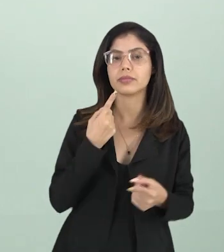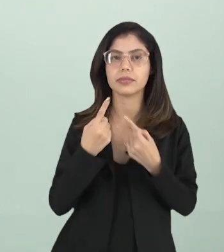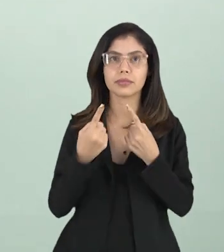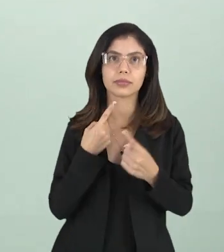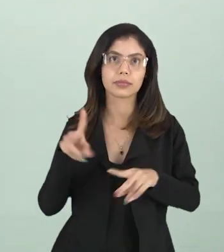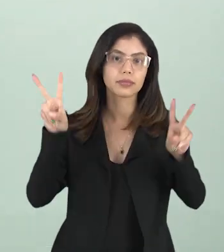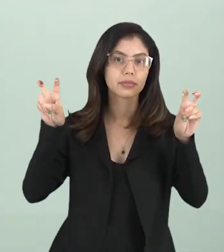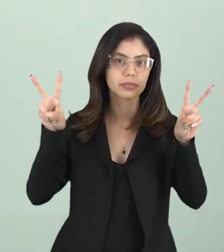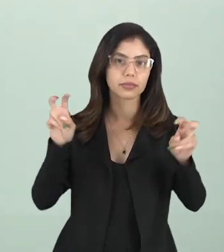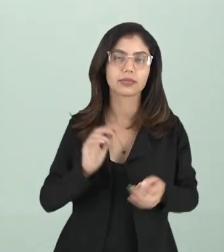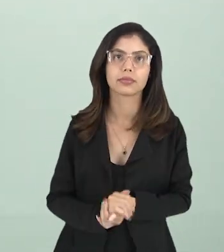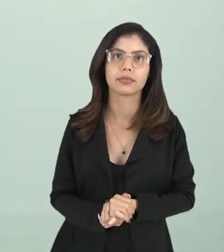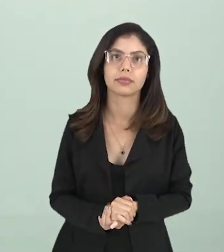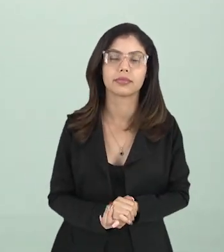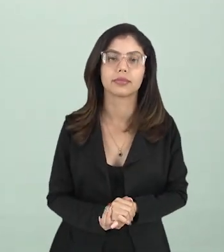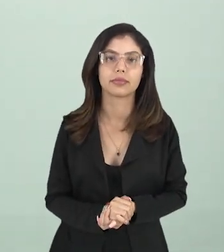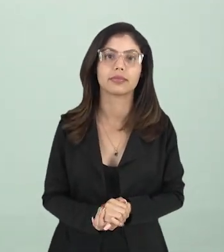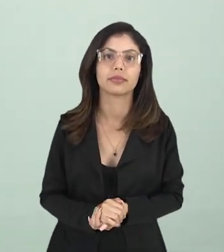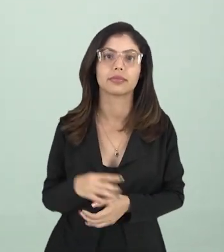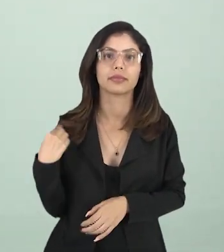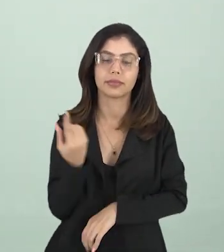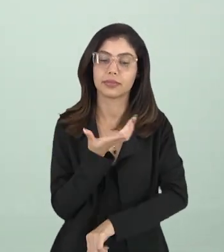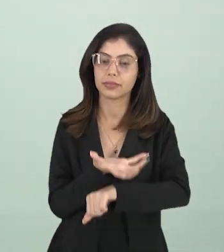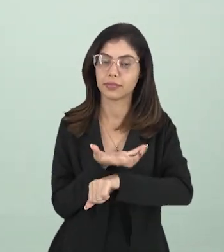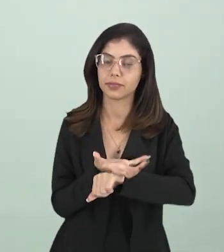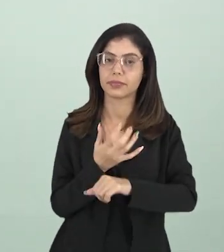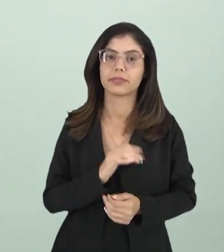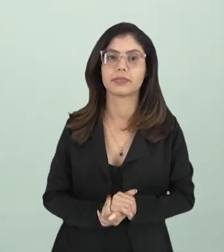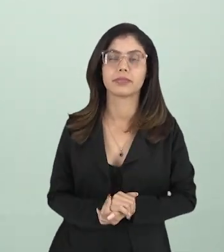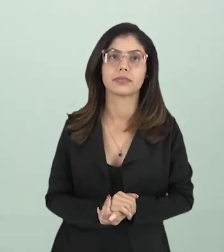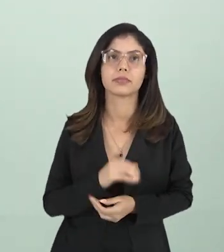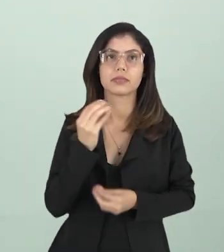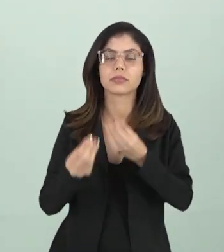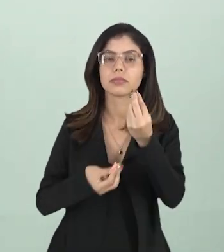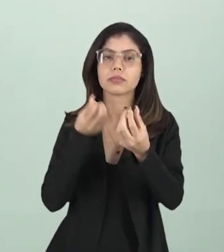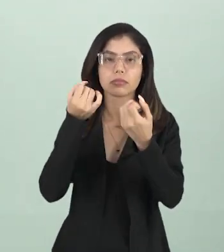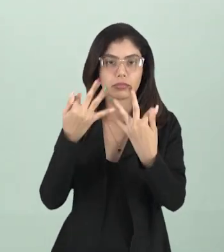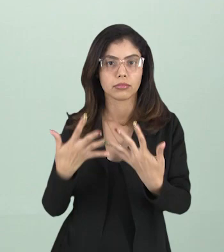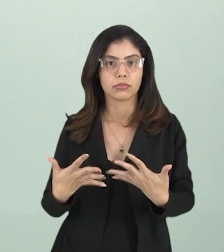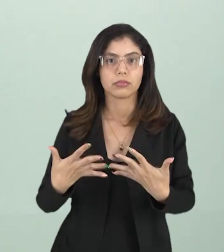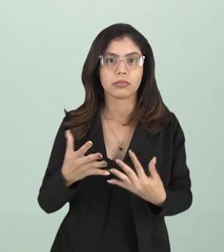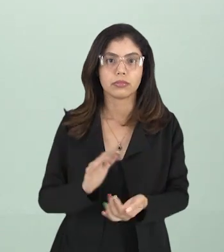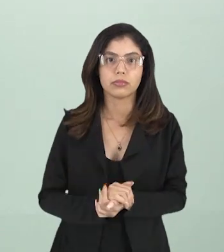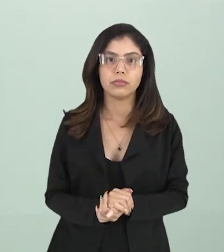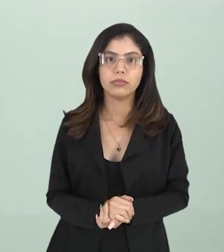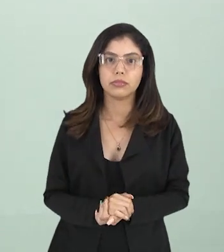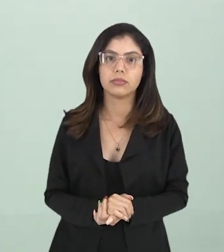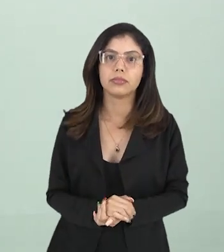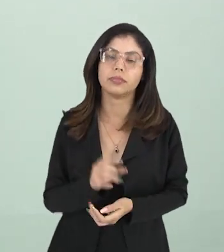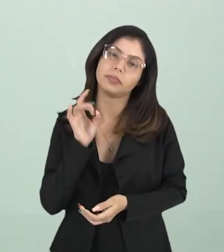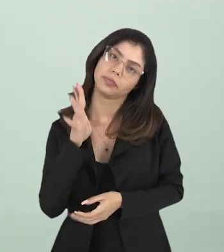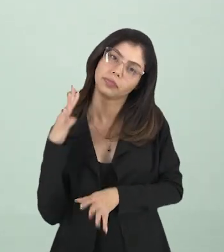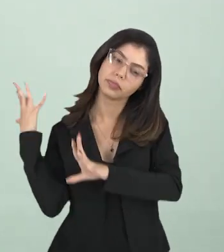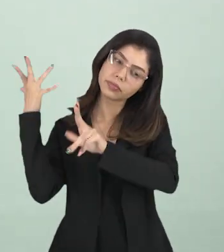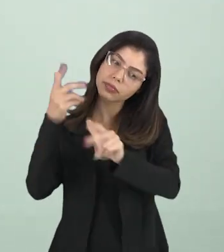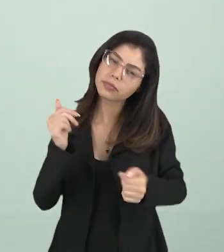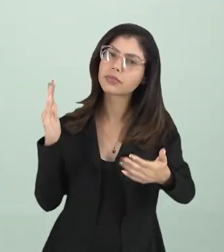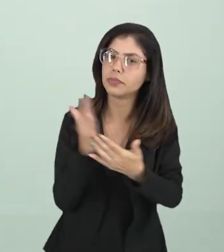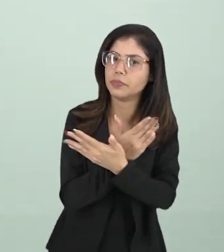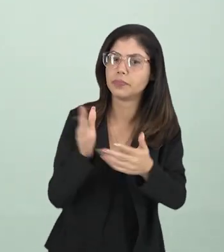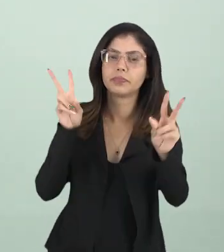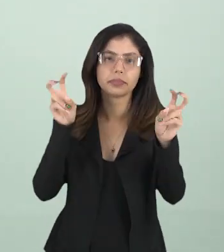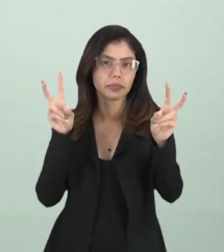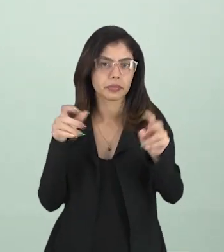os assuntos pertinentes à nossa disciplina, tá? Como eu venho sempre dizendo, inicialmente a gente está só, retomando aí alguns